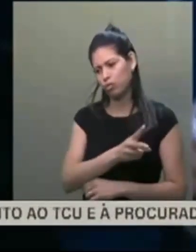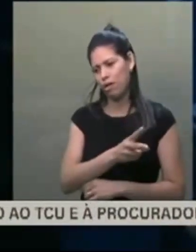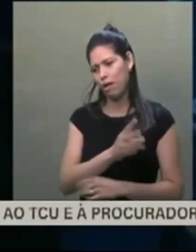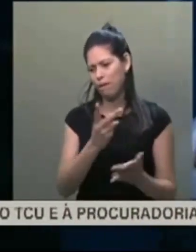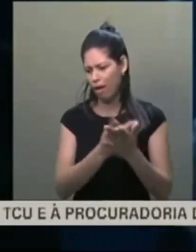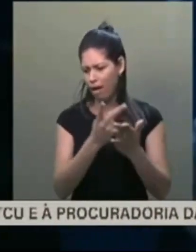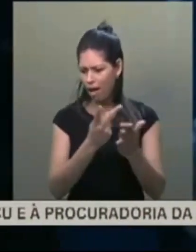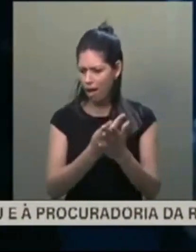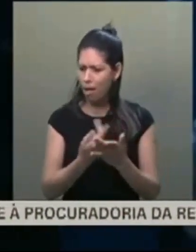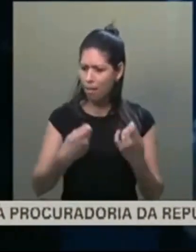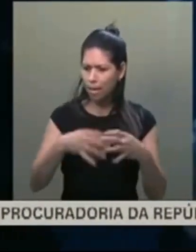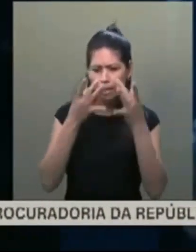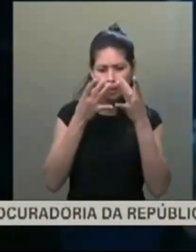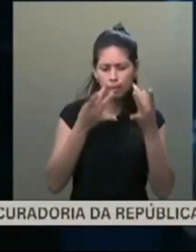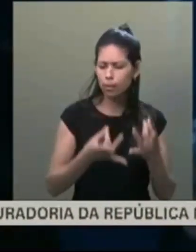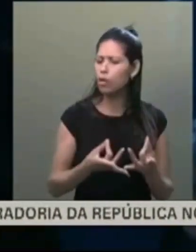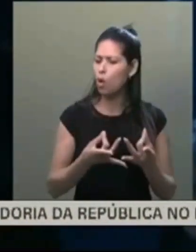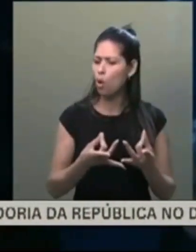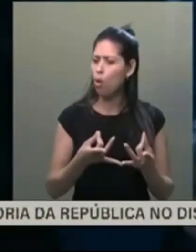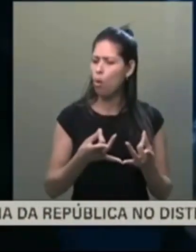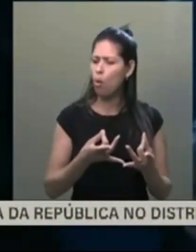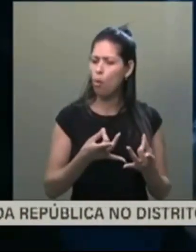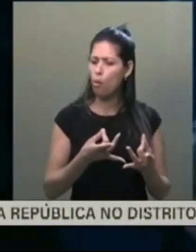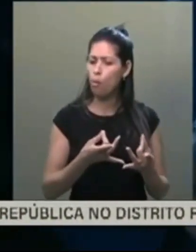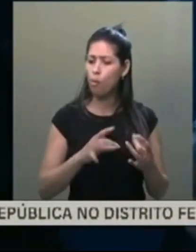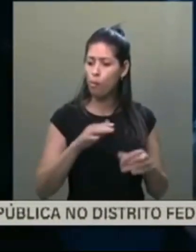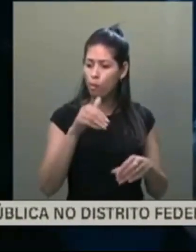com a serenidade de um poder eleito